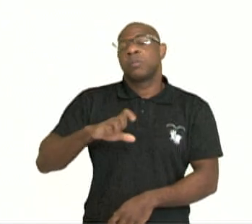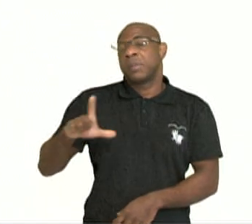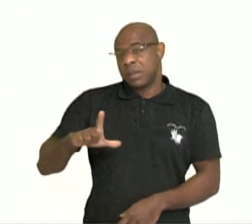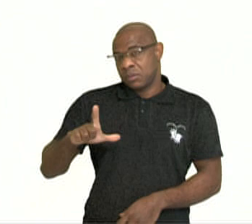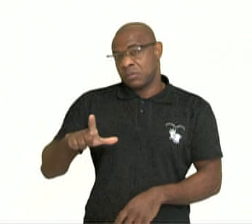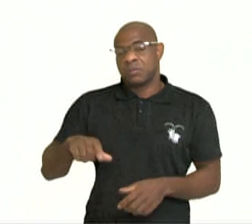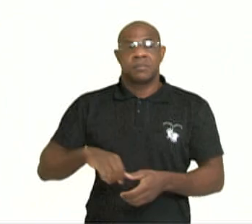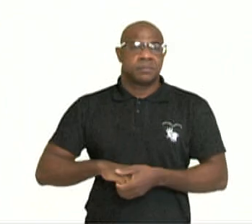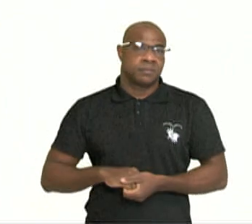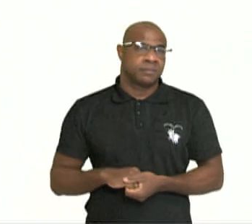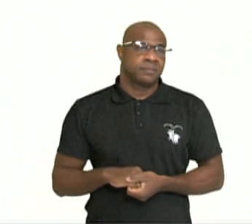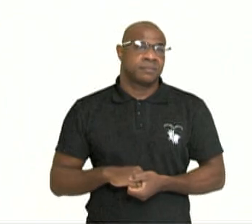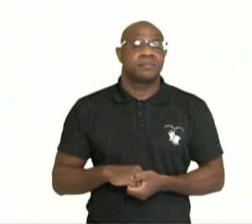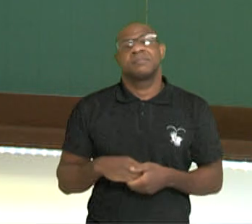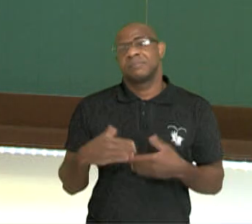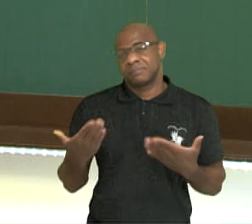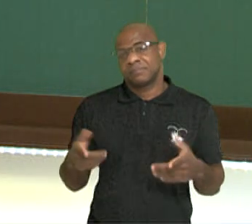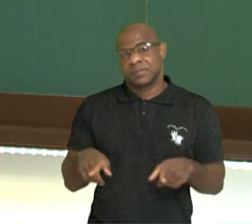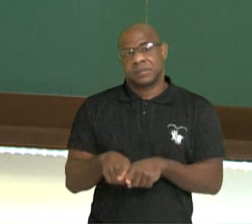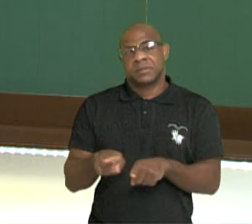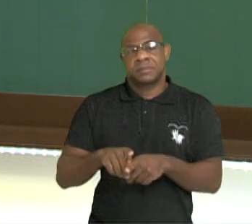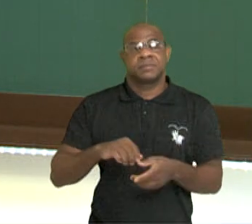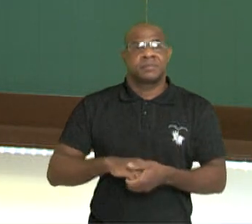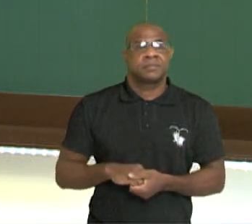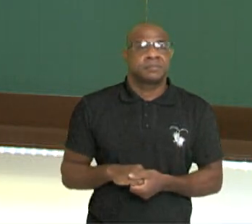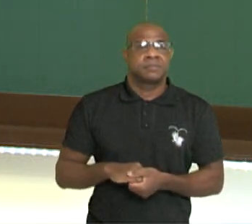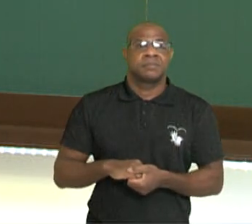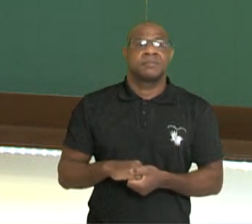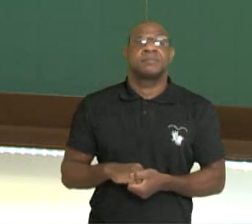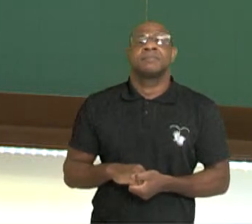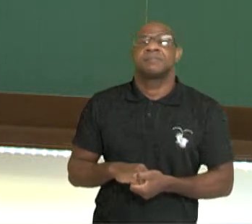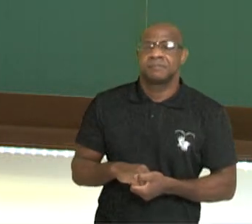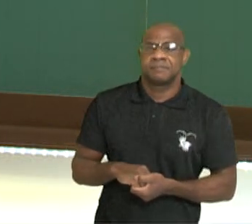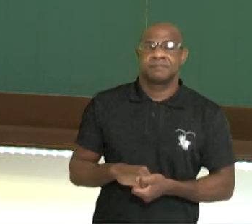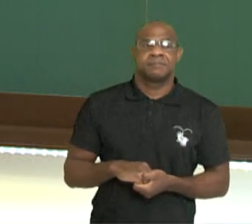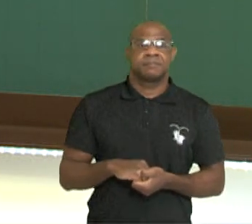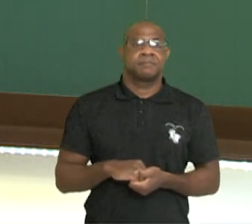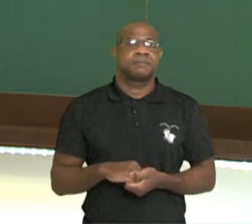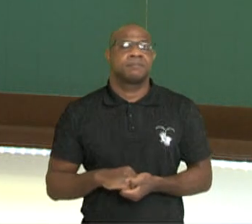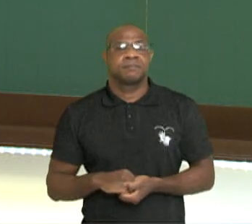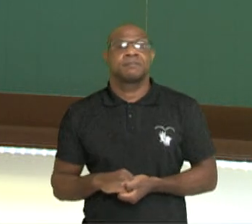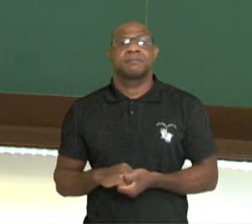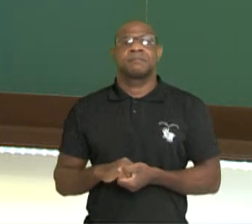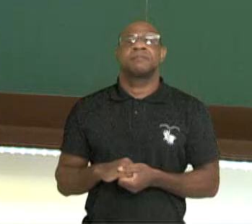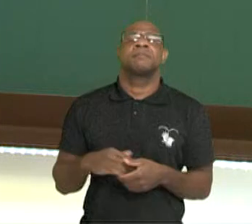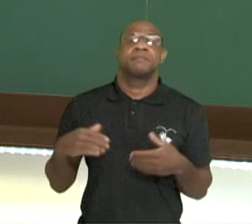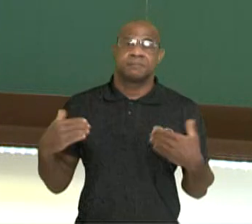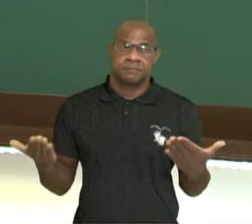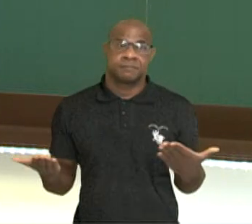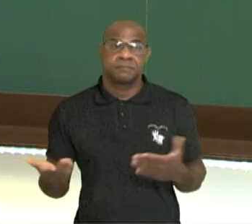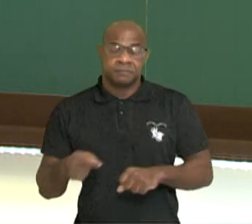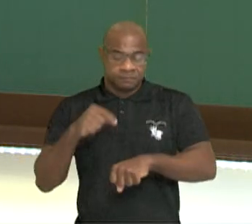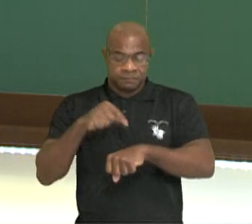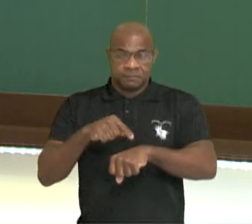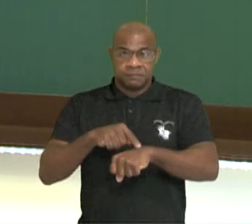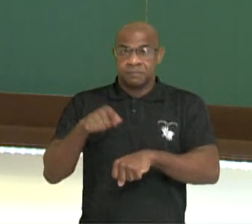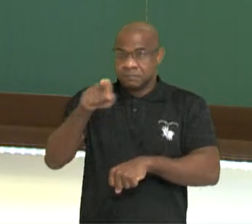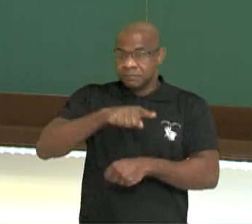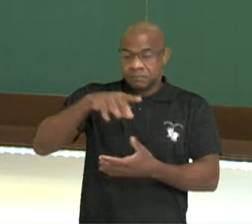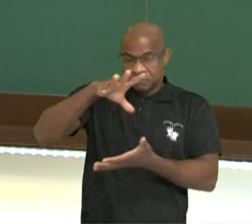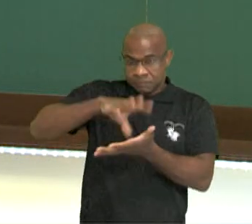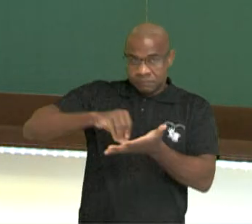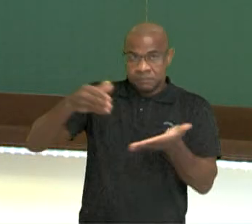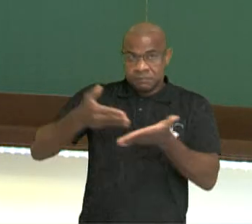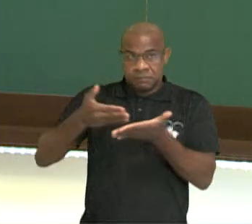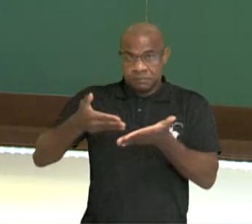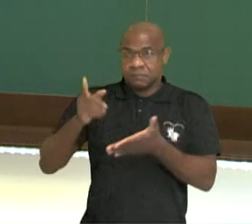necessariamente a carne, podem ser produtos, ovos, leite e até o mel. Então eu vou dar um tempinho para vocês copiarem